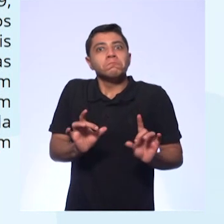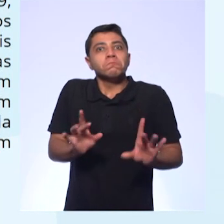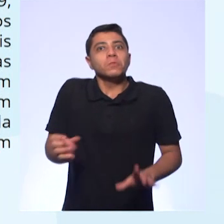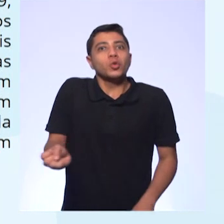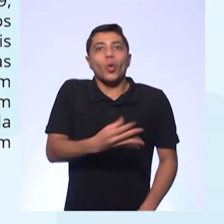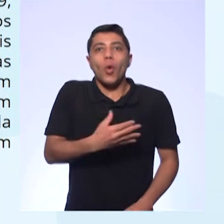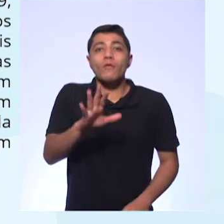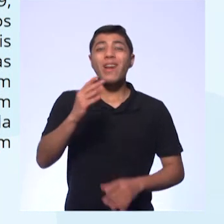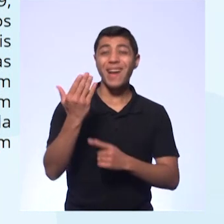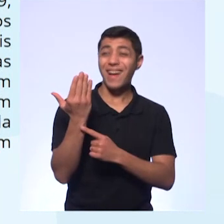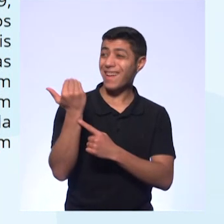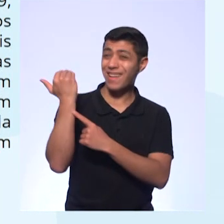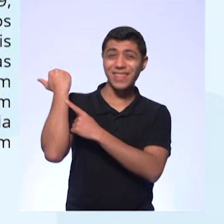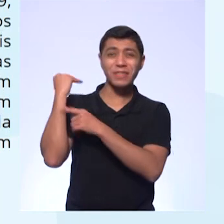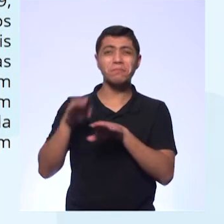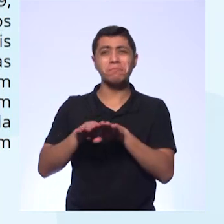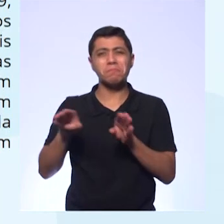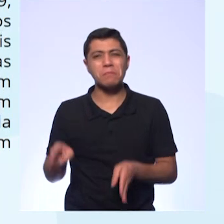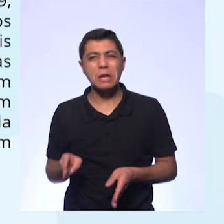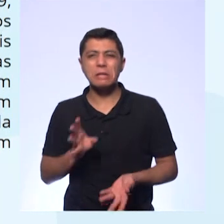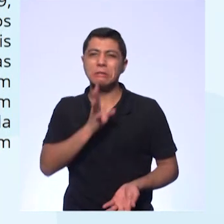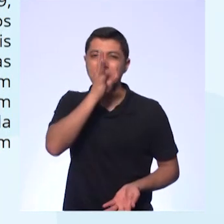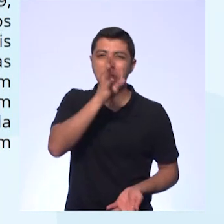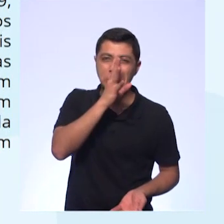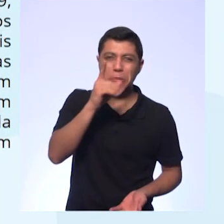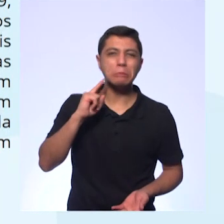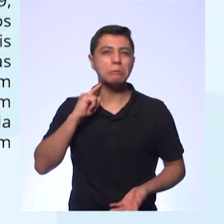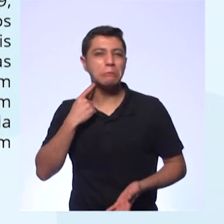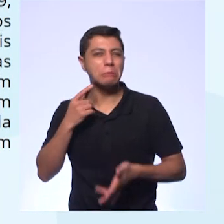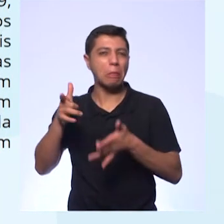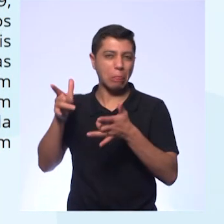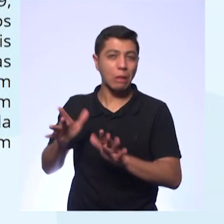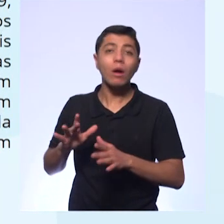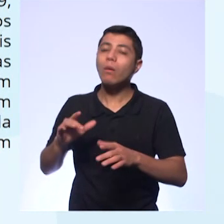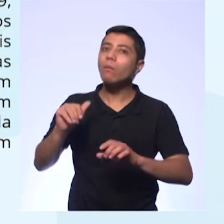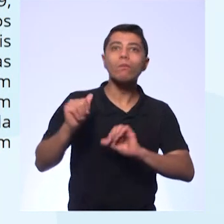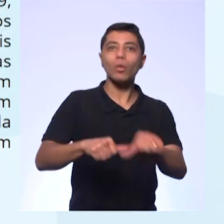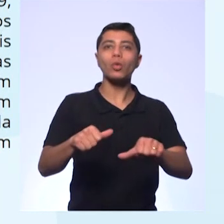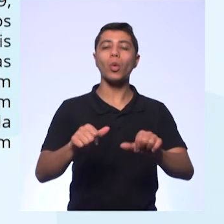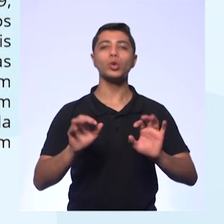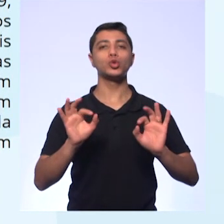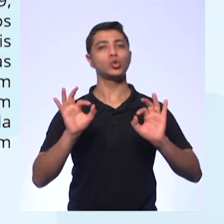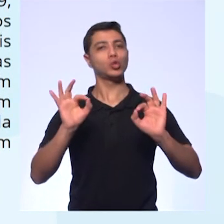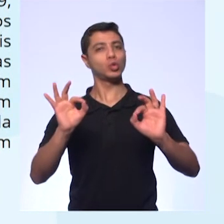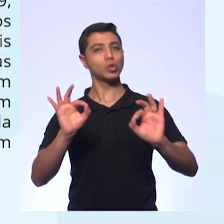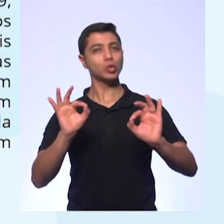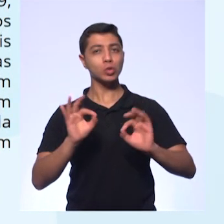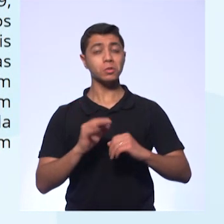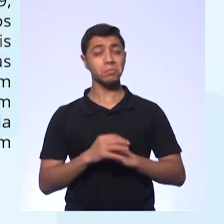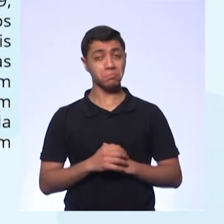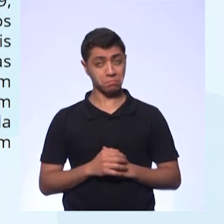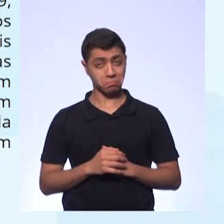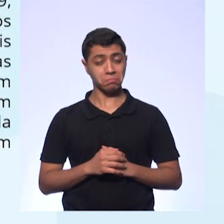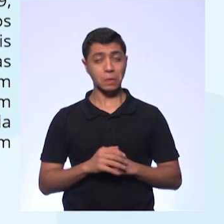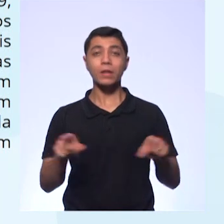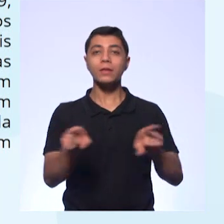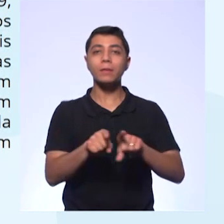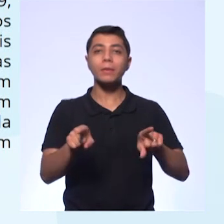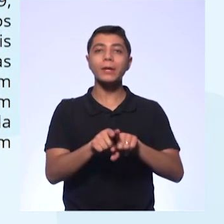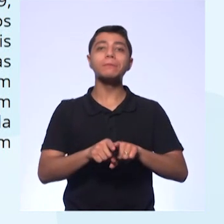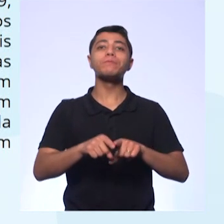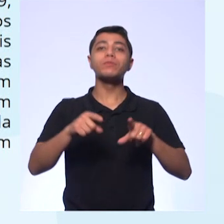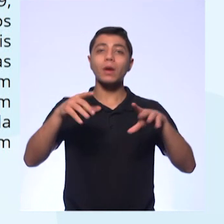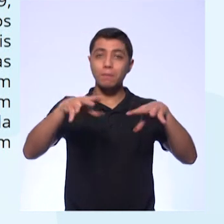mas individuais e com toalhas limpas. Com a Revolução, cozinheiros da corte e da